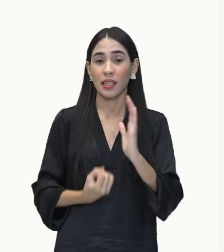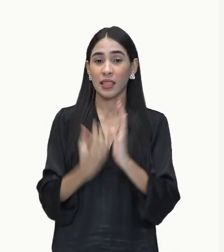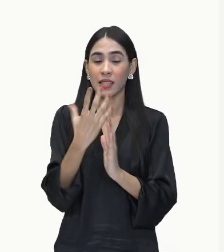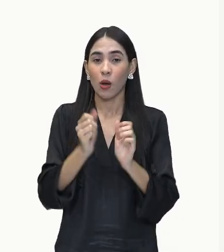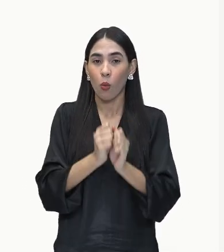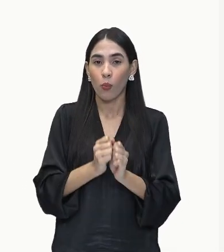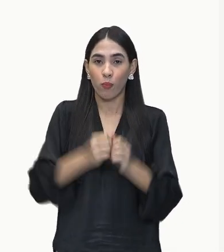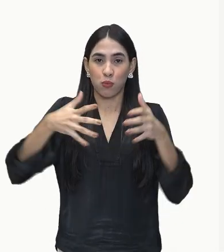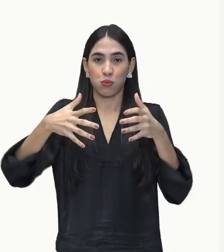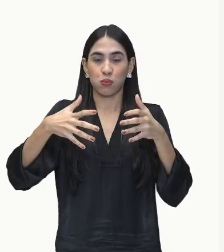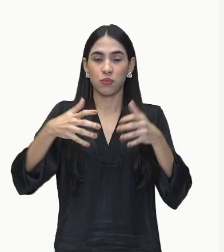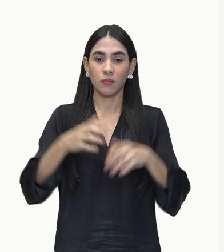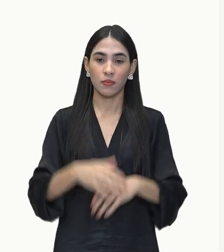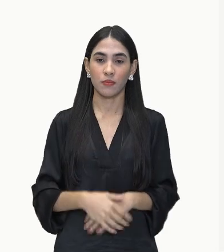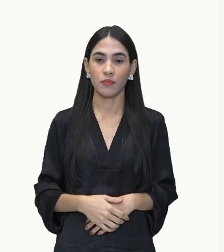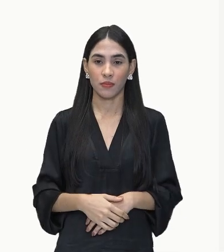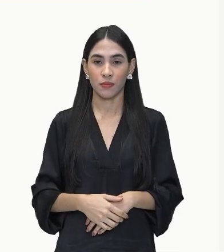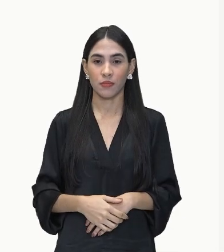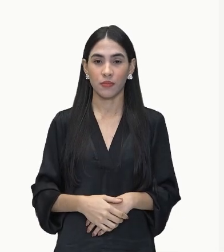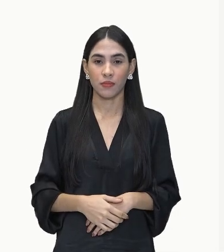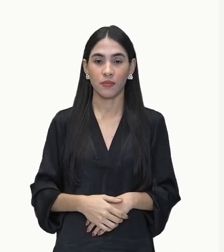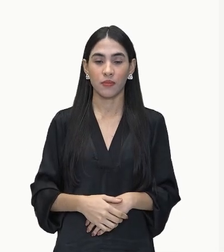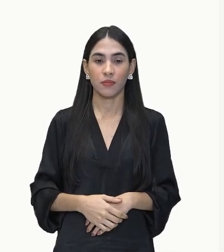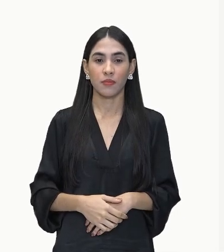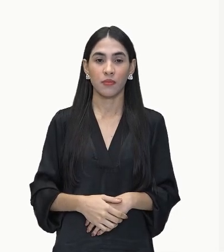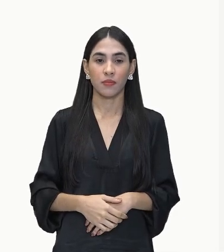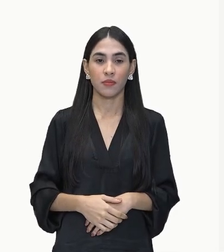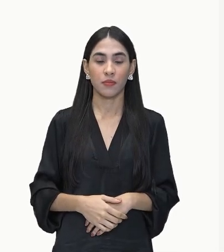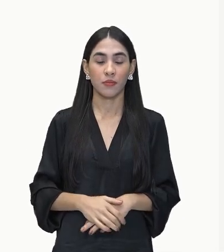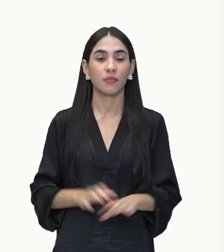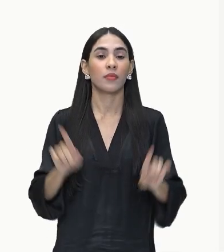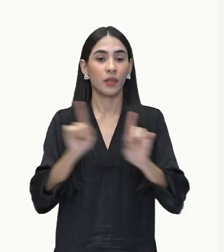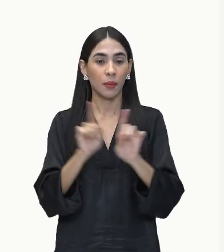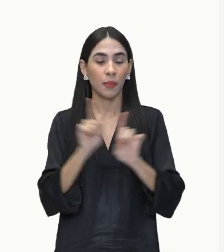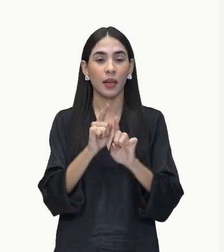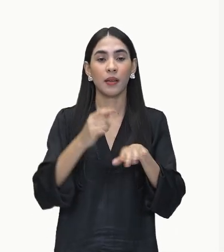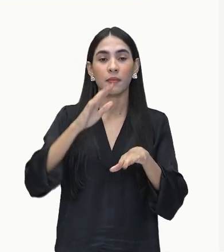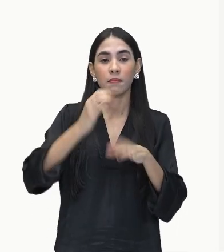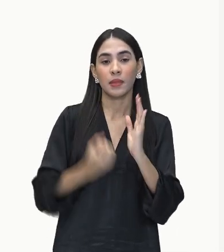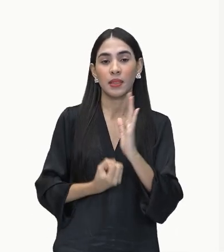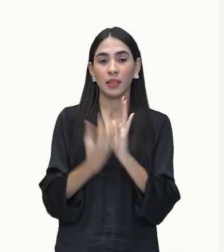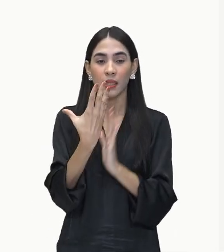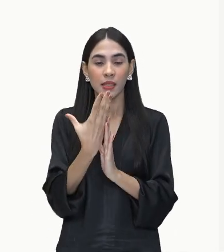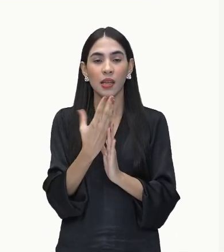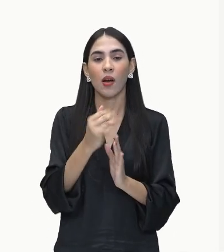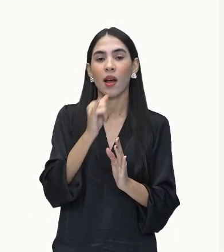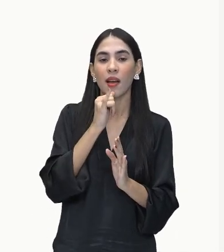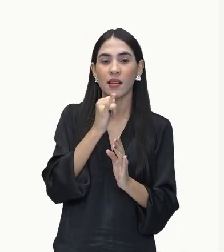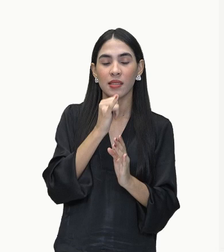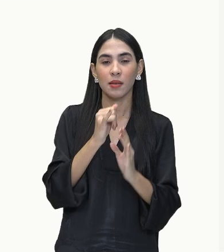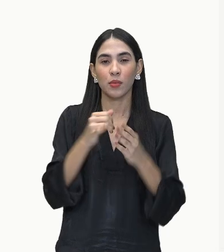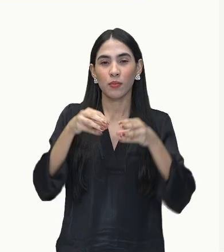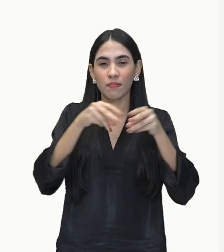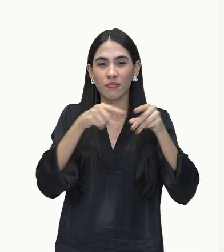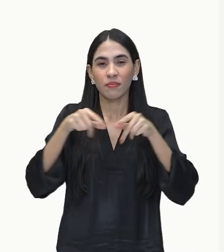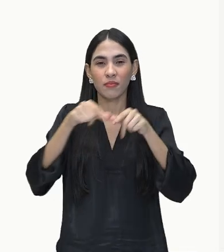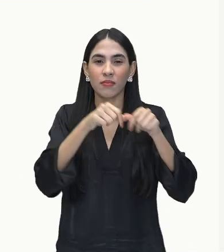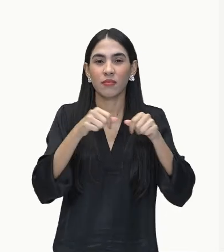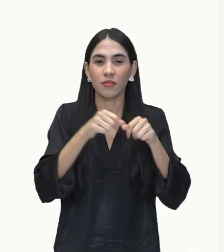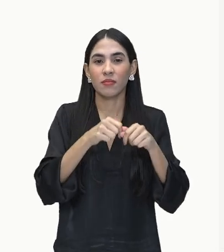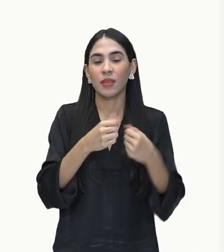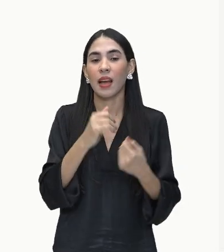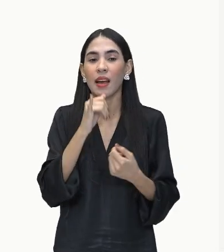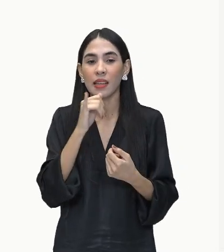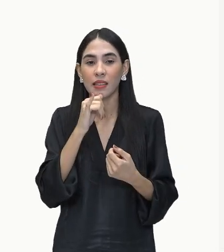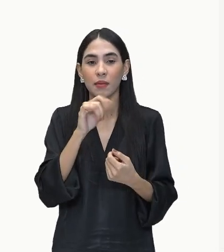explosivos, né? Na fabricação de detonantes e também na produção de certos tipos de resinas, como, por exemplo, as